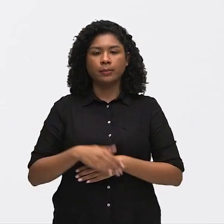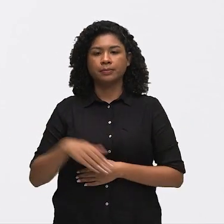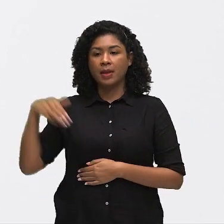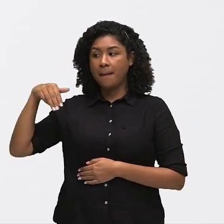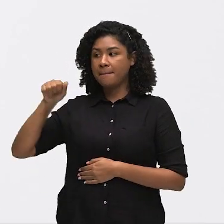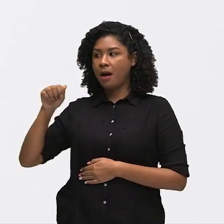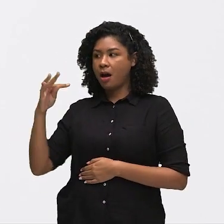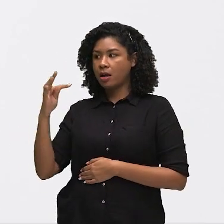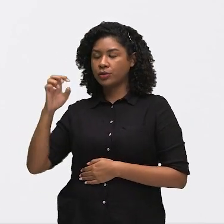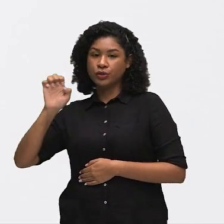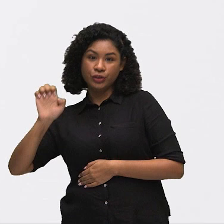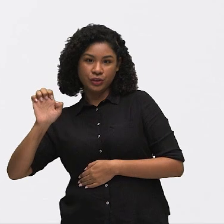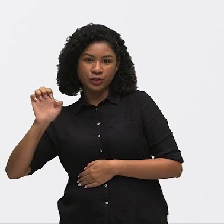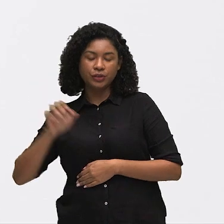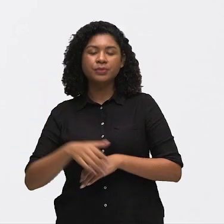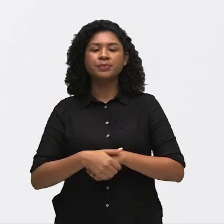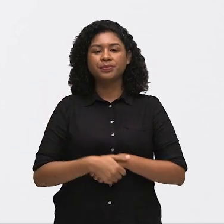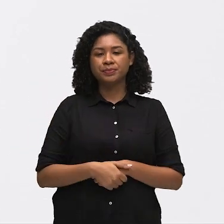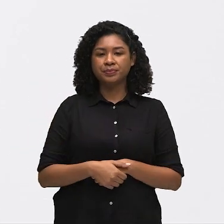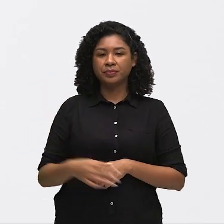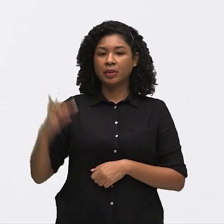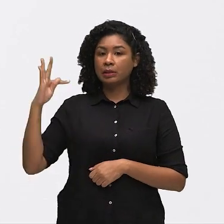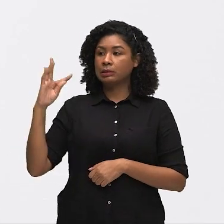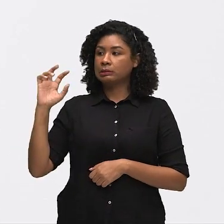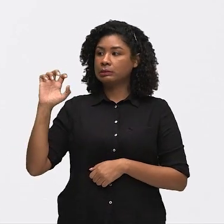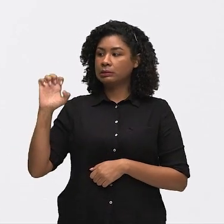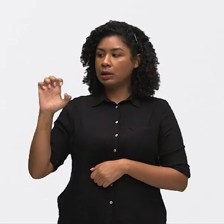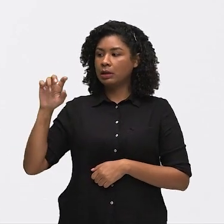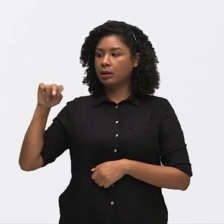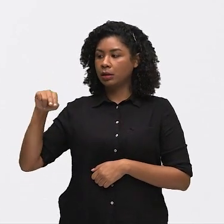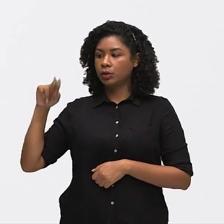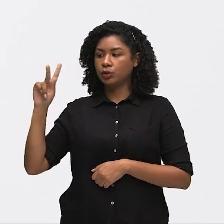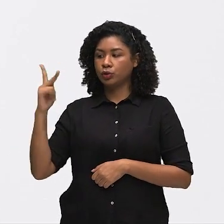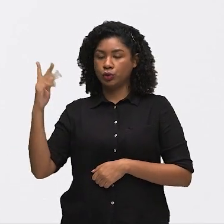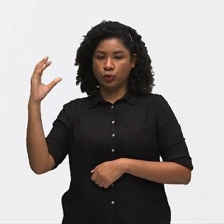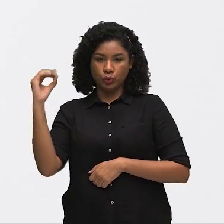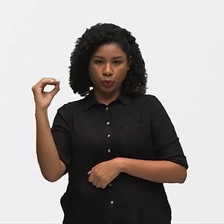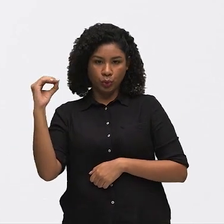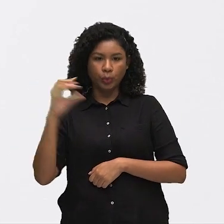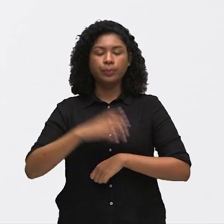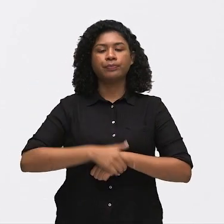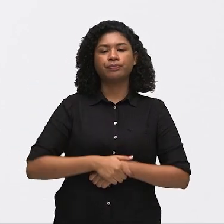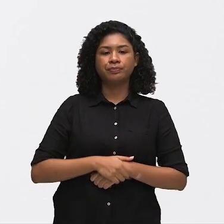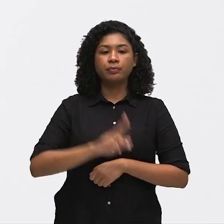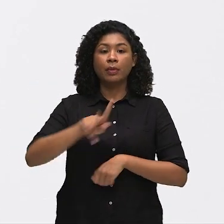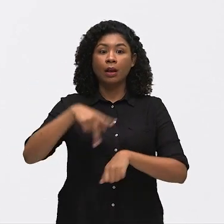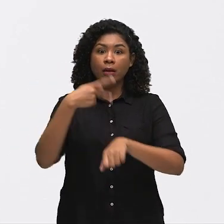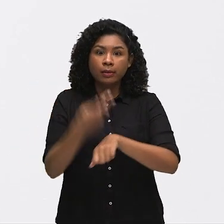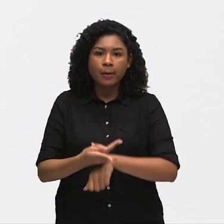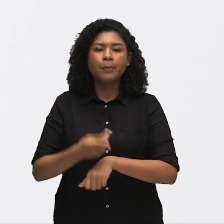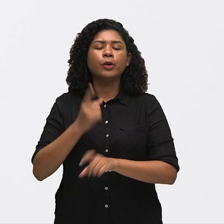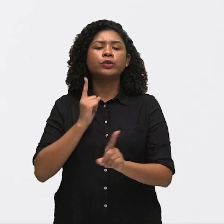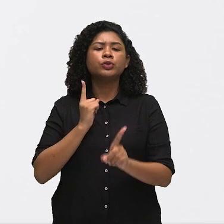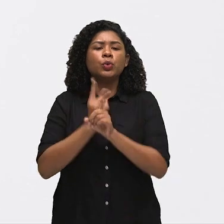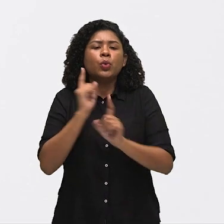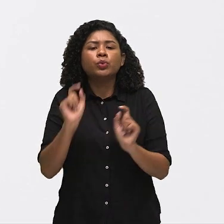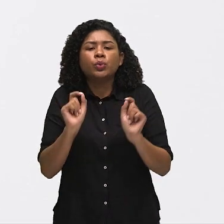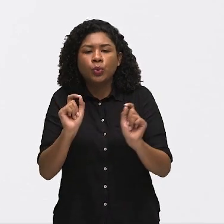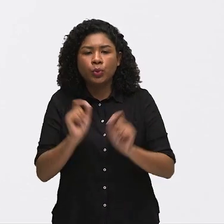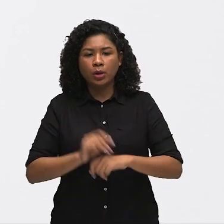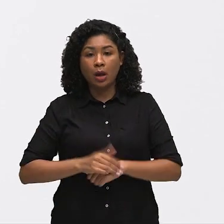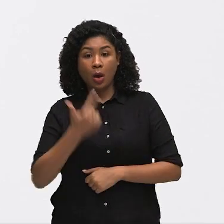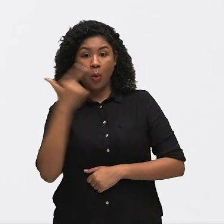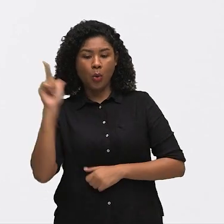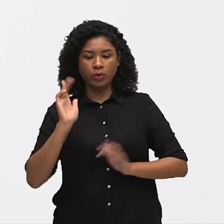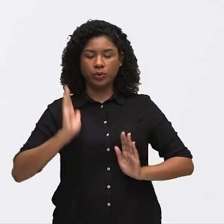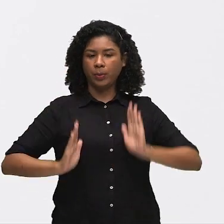gente tem presente, porém, quando a gente volta para o trecho narrado, a gente vai e começa novamente a encontrar outro tempo verbal, que é